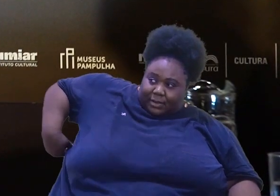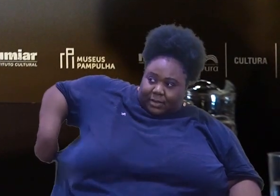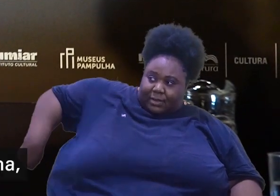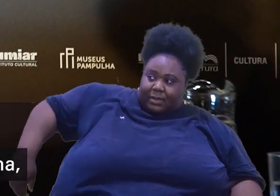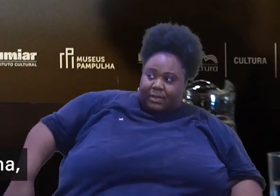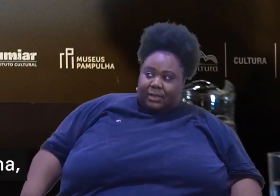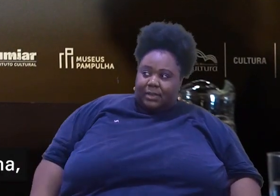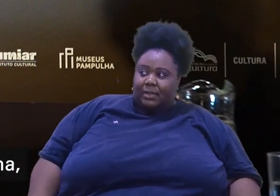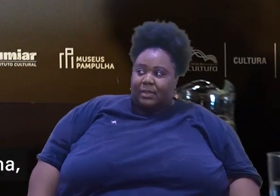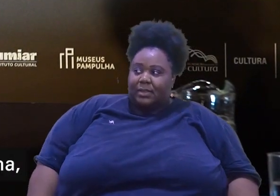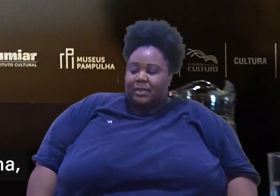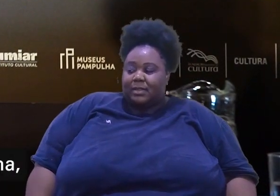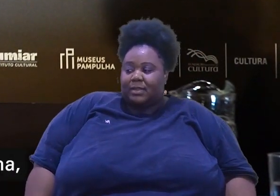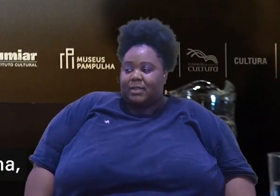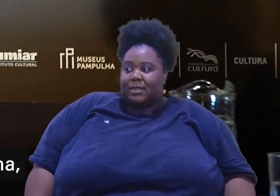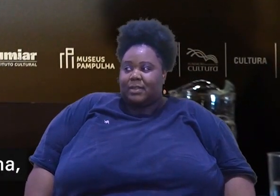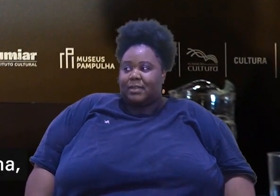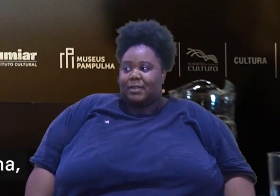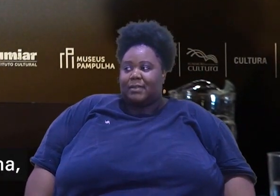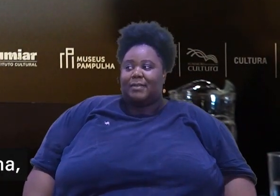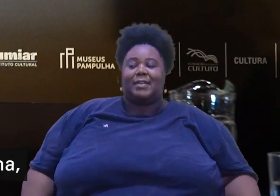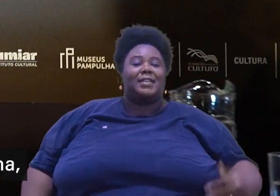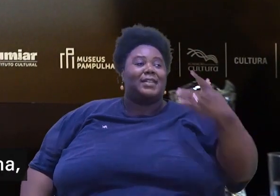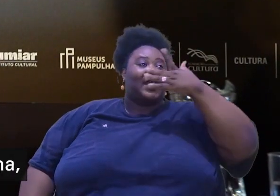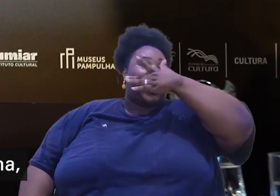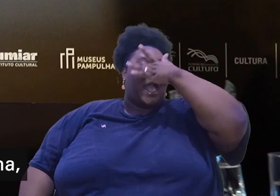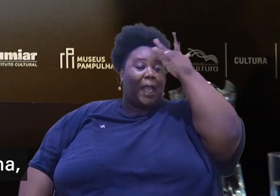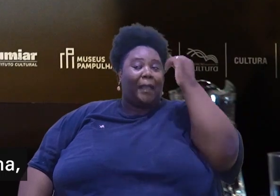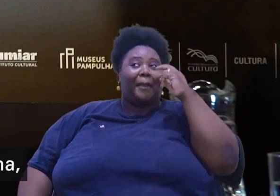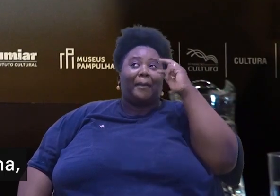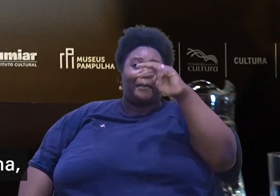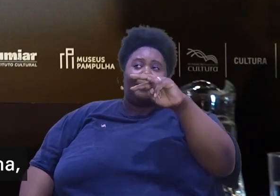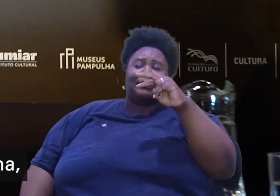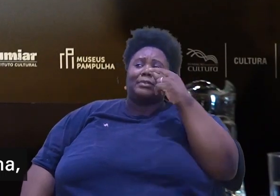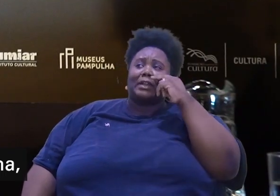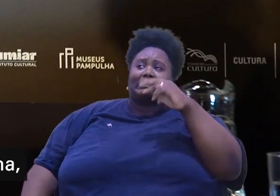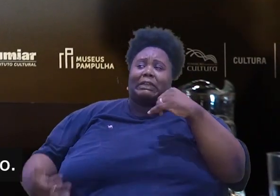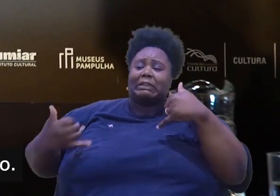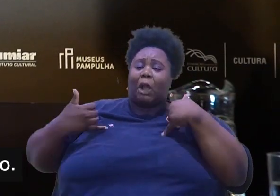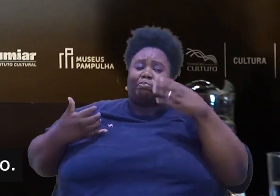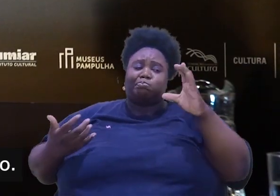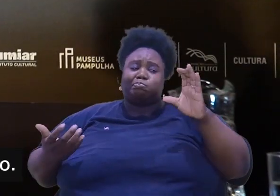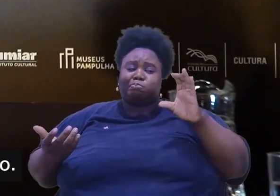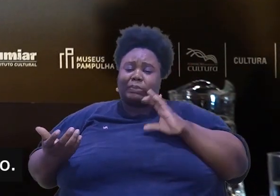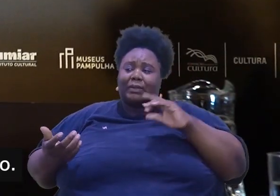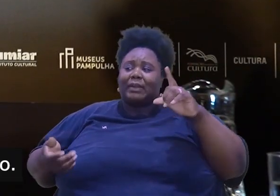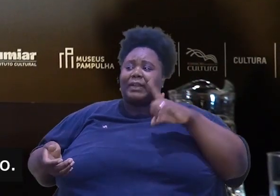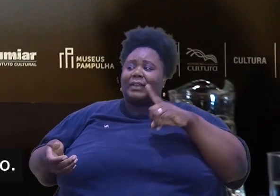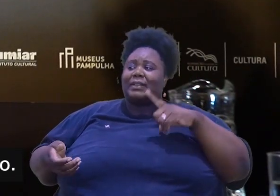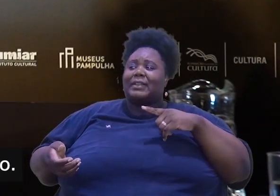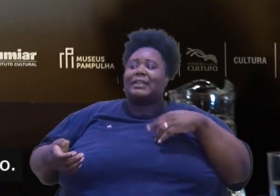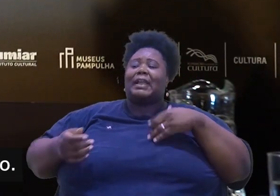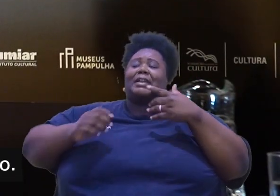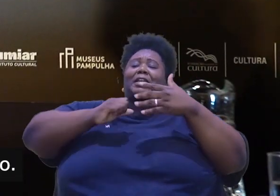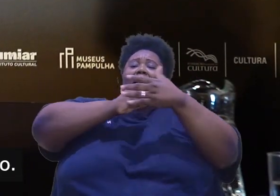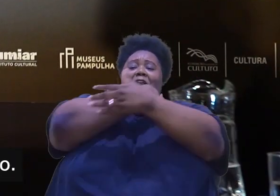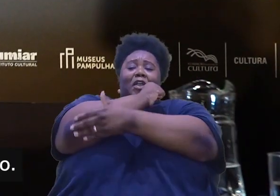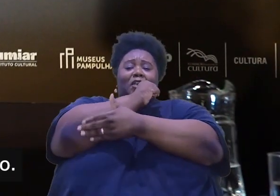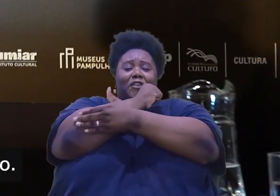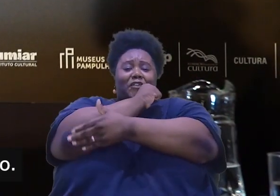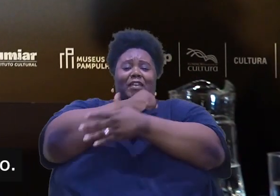como é que fala? Acho que até uma debutante de classe alta, altíssima, teria inveja da minha festa